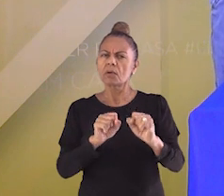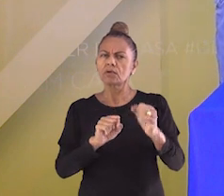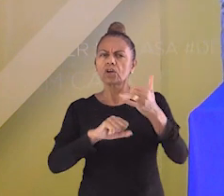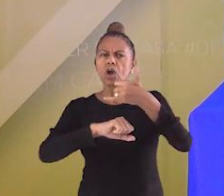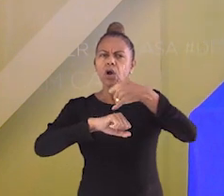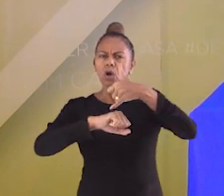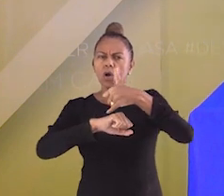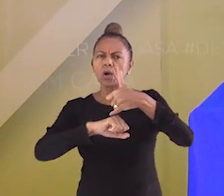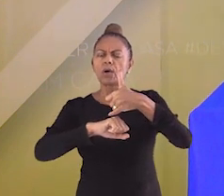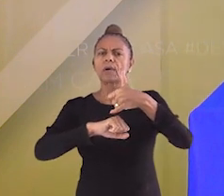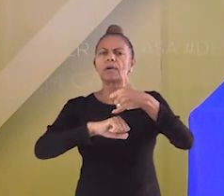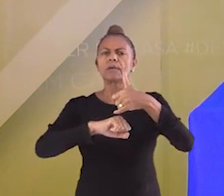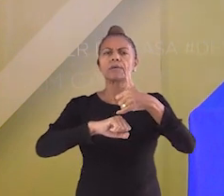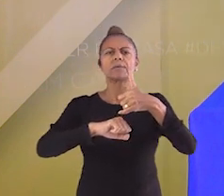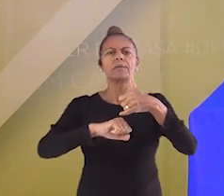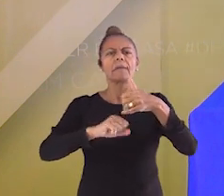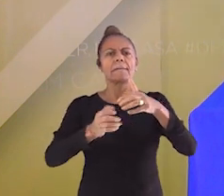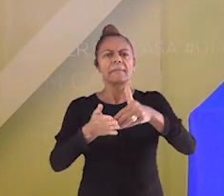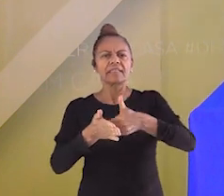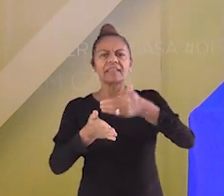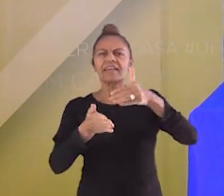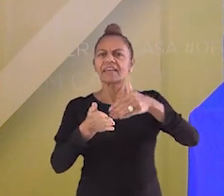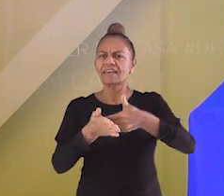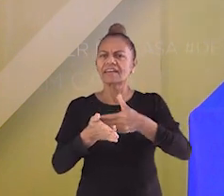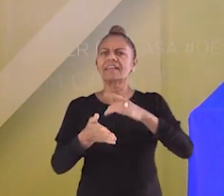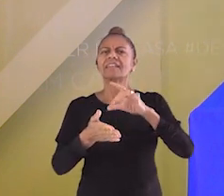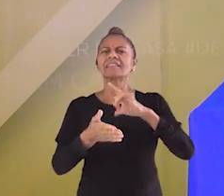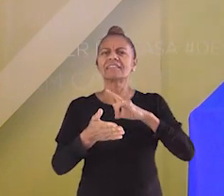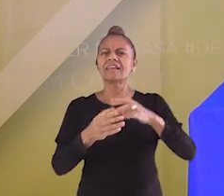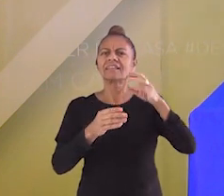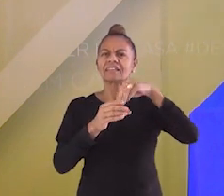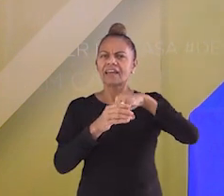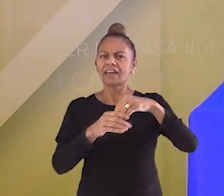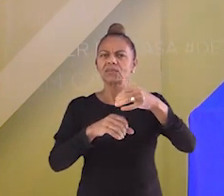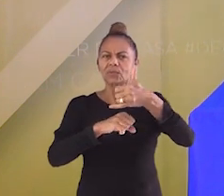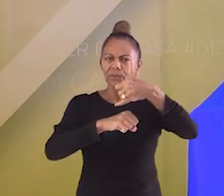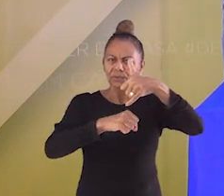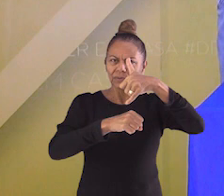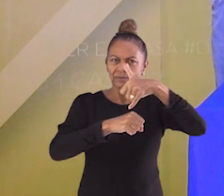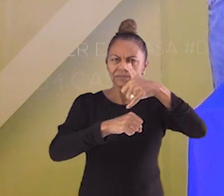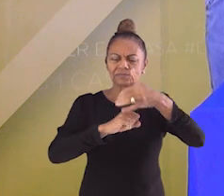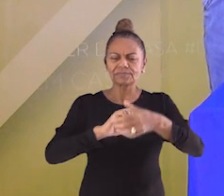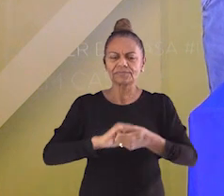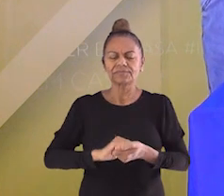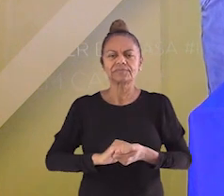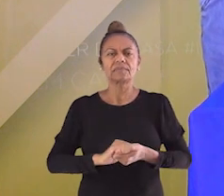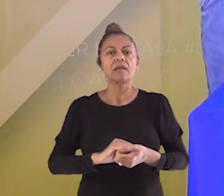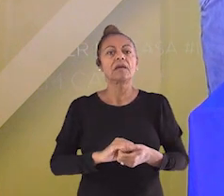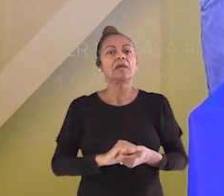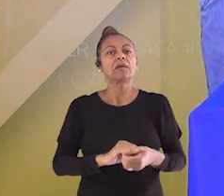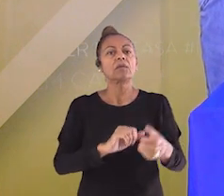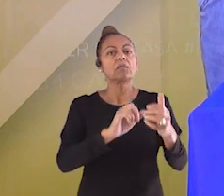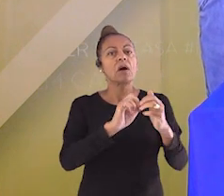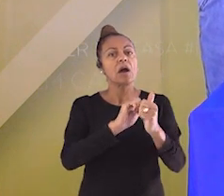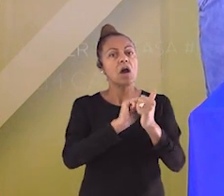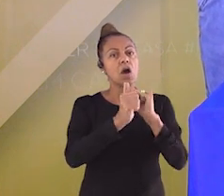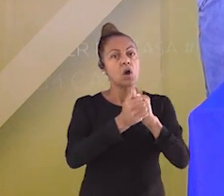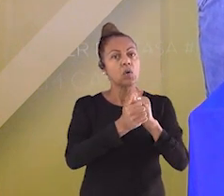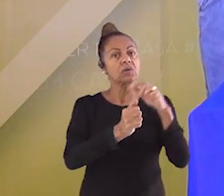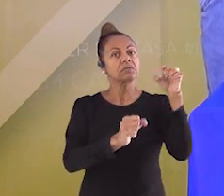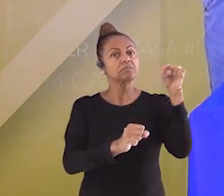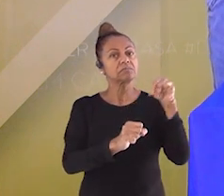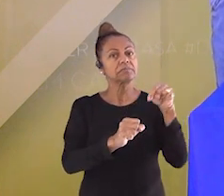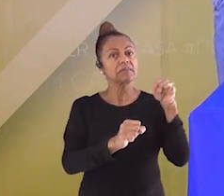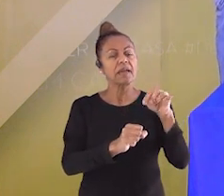manteiga? Sim, você pode usar um azeite, exato, margarina, que também são fontes de gordura. O